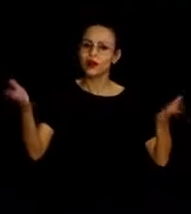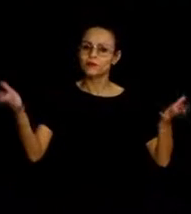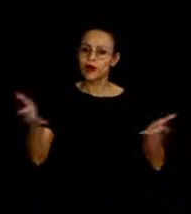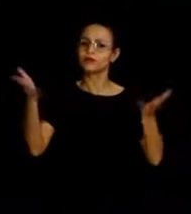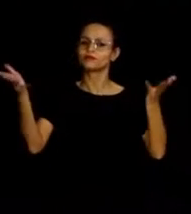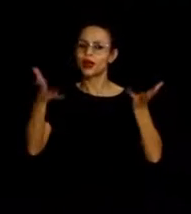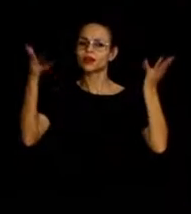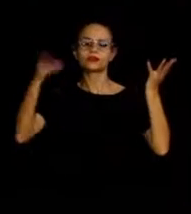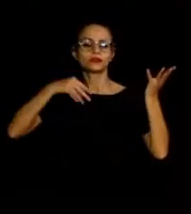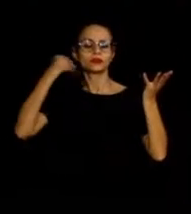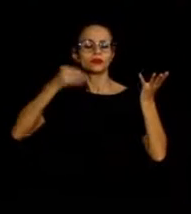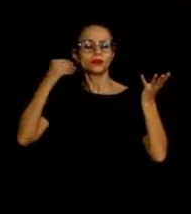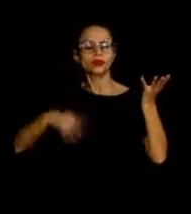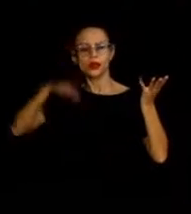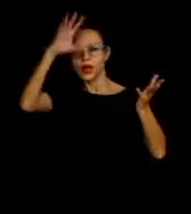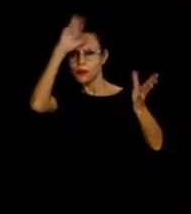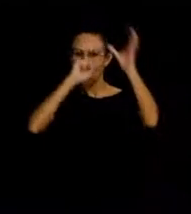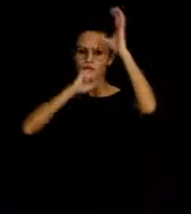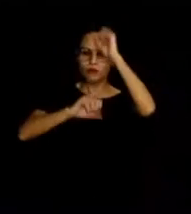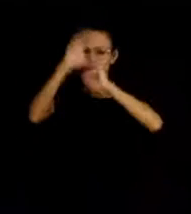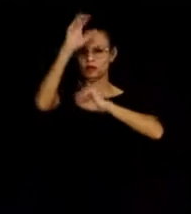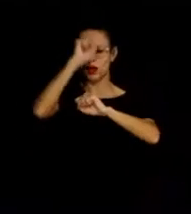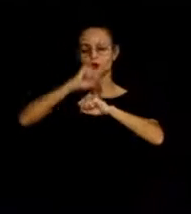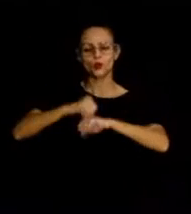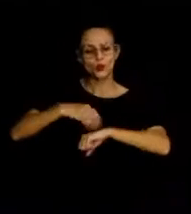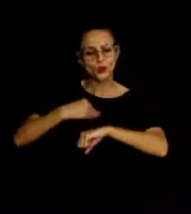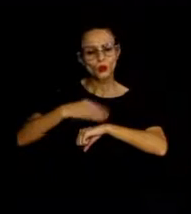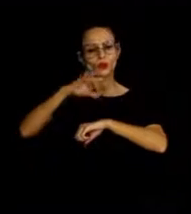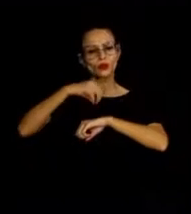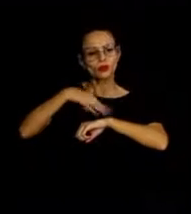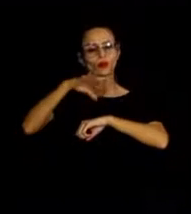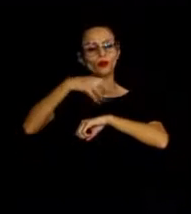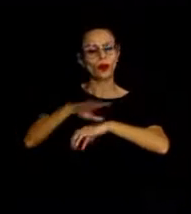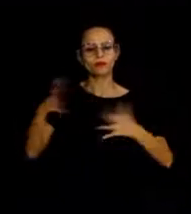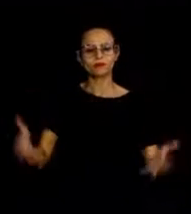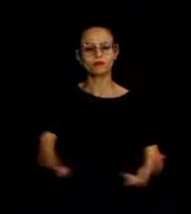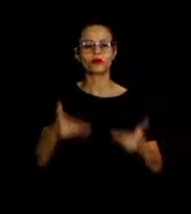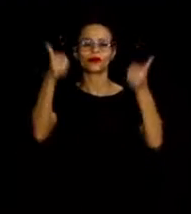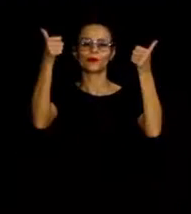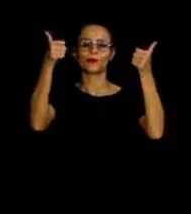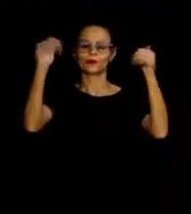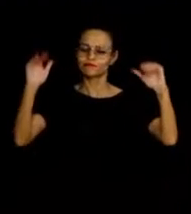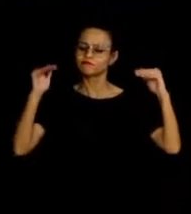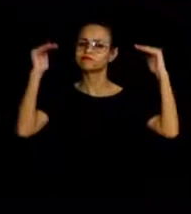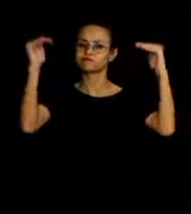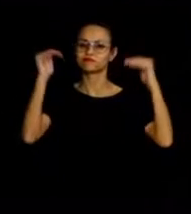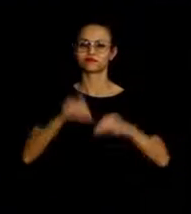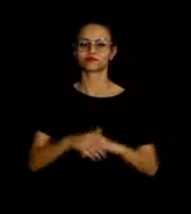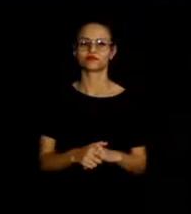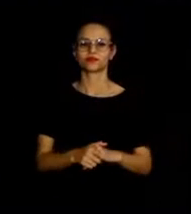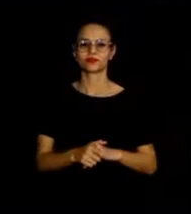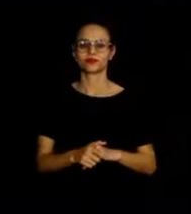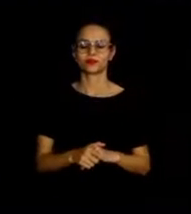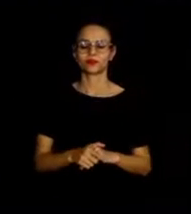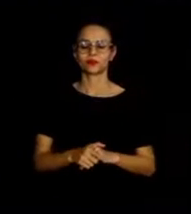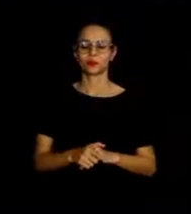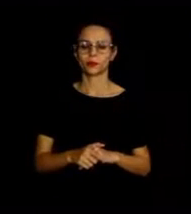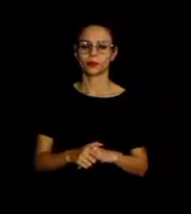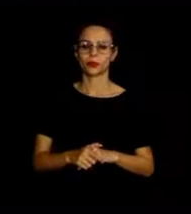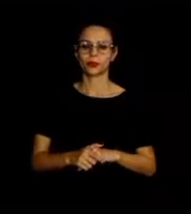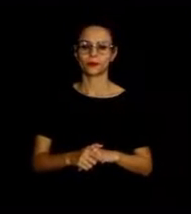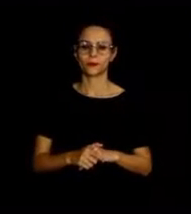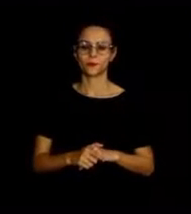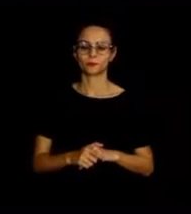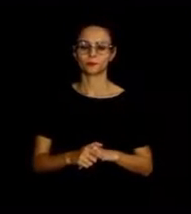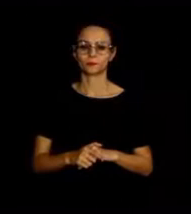a experiência é usado ao ao melhor ao melhor patamar a